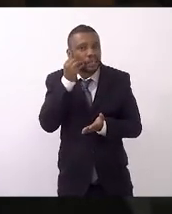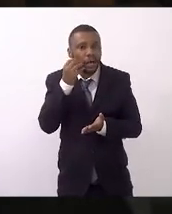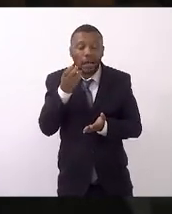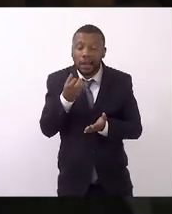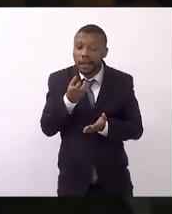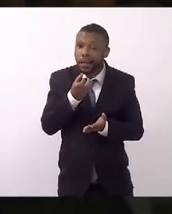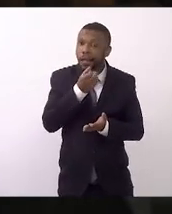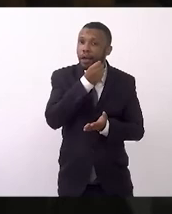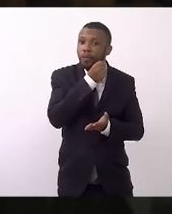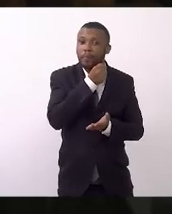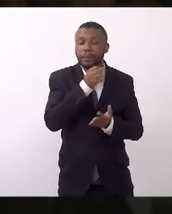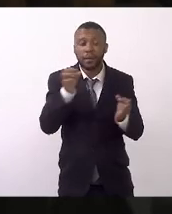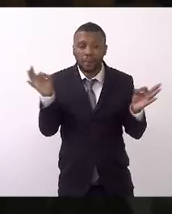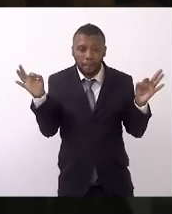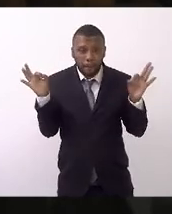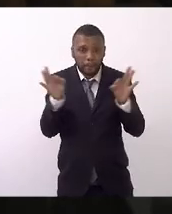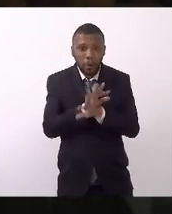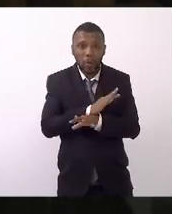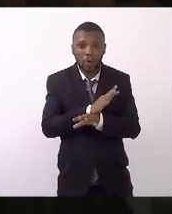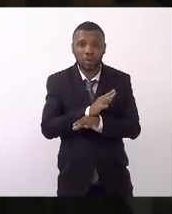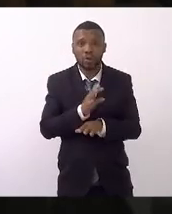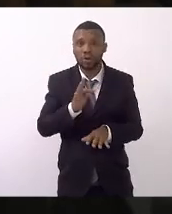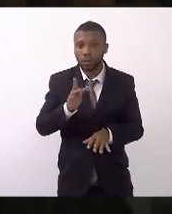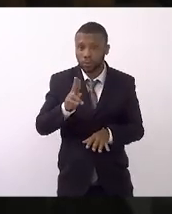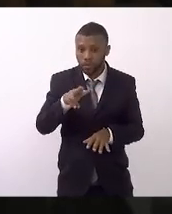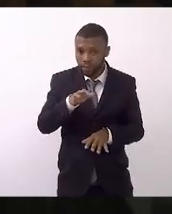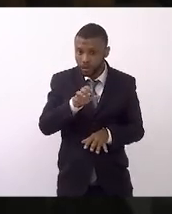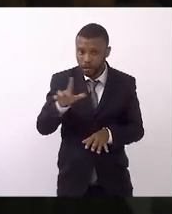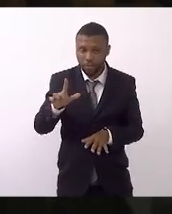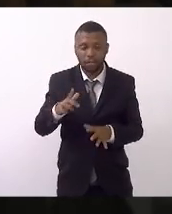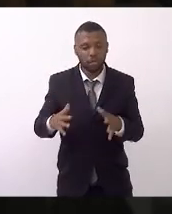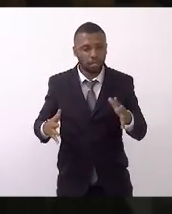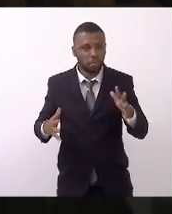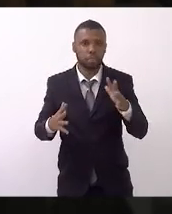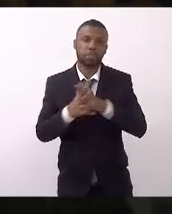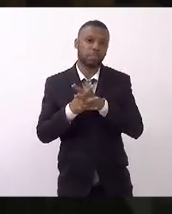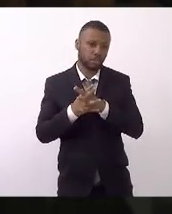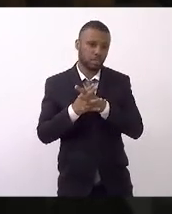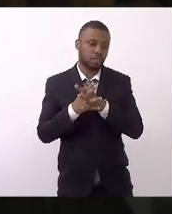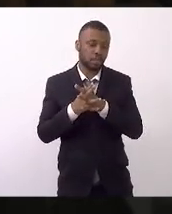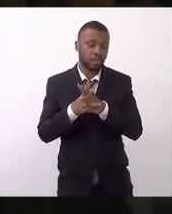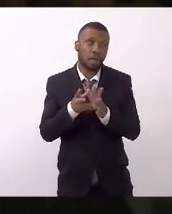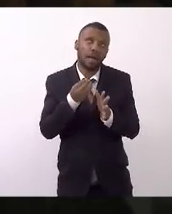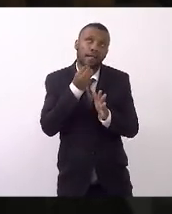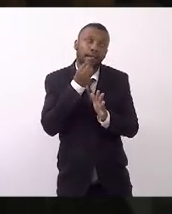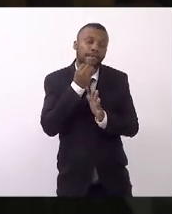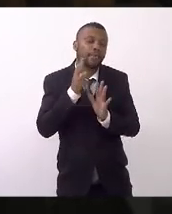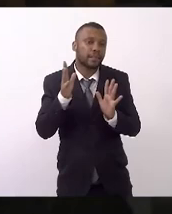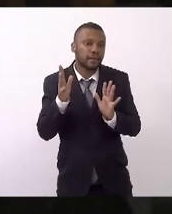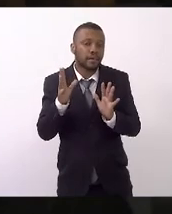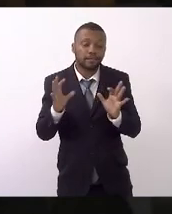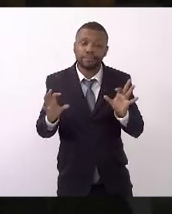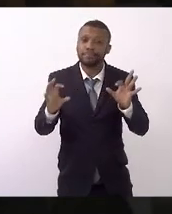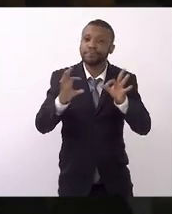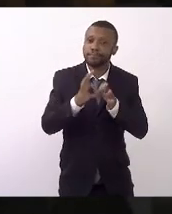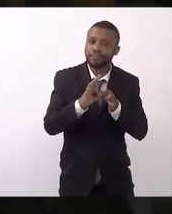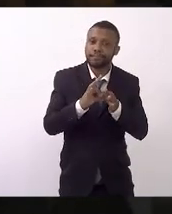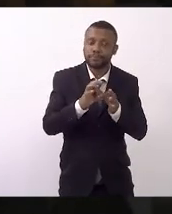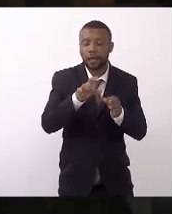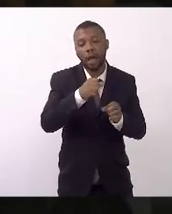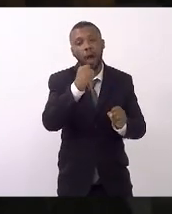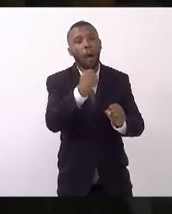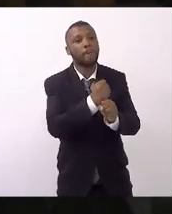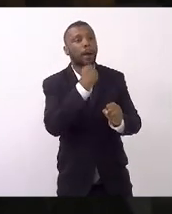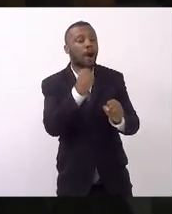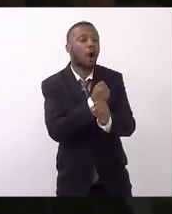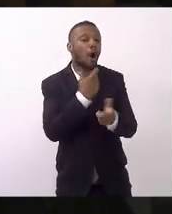integral do túnel extravasor? Devia fazer parte, é uma obra estruturante, mas não fazia. Agora